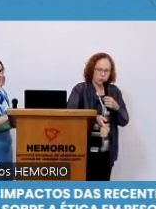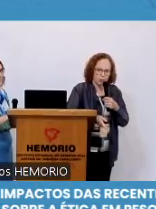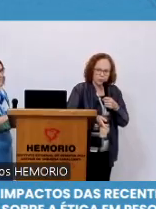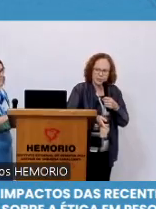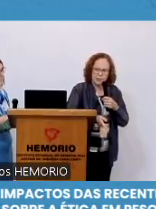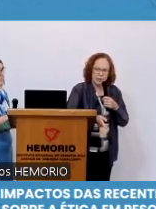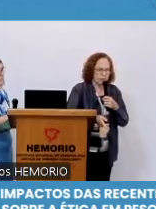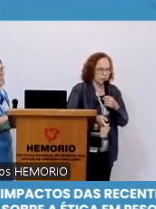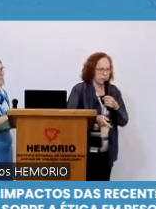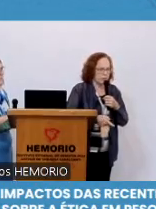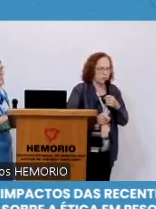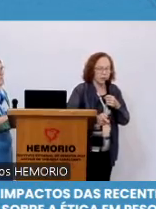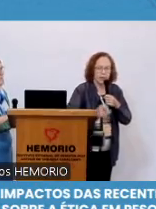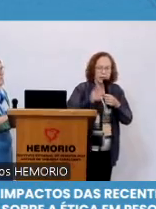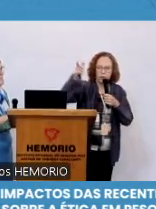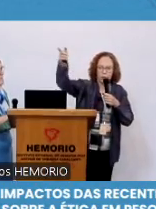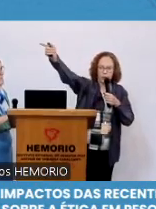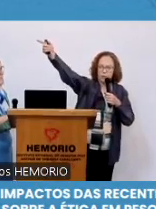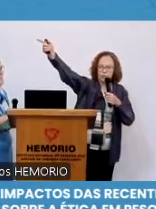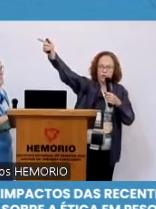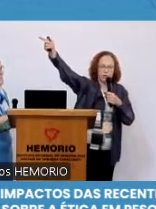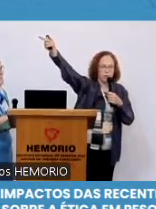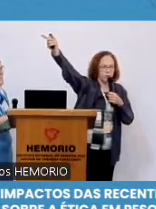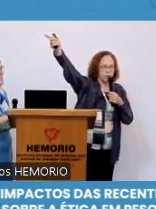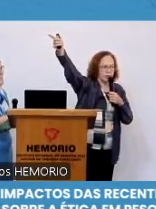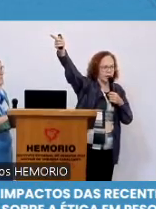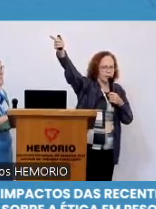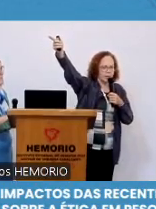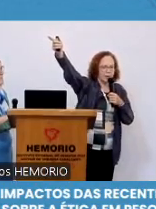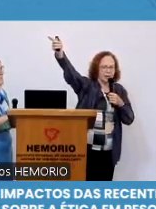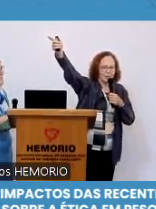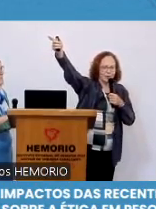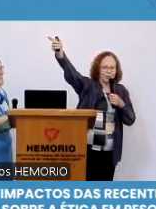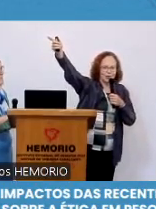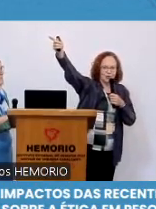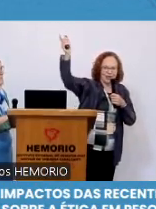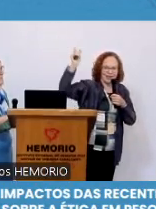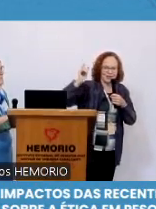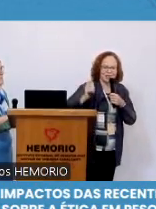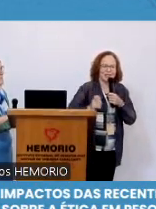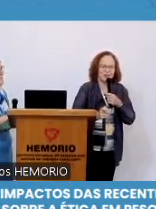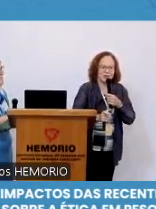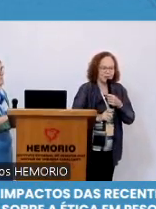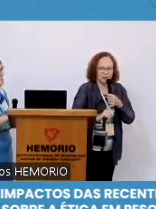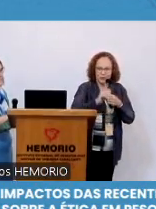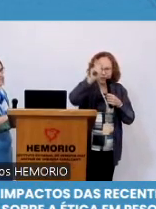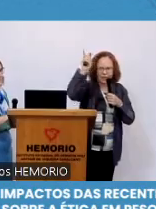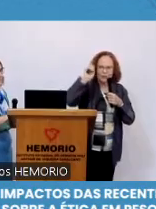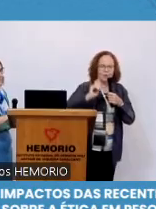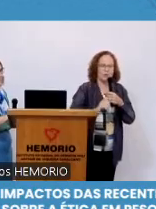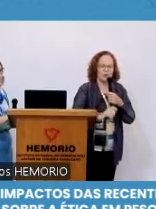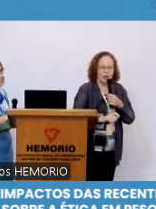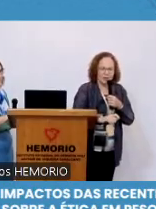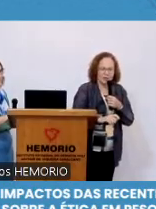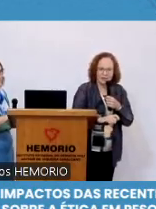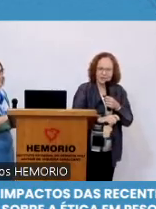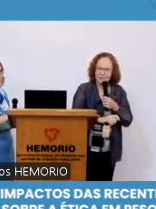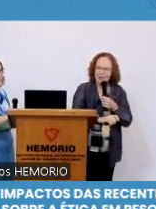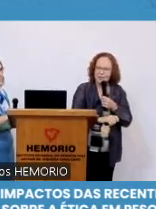para o público brasileiro. Então foi lá e utilizou e lá produziu lá nos Estados Unidos, ou lá no outro